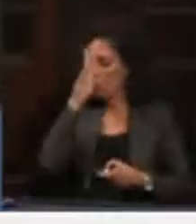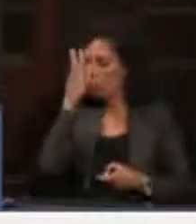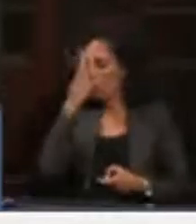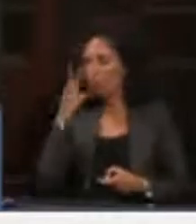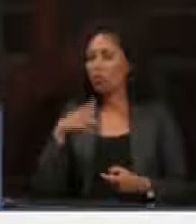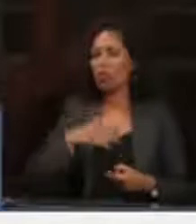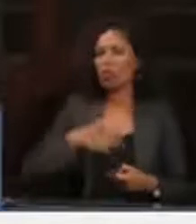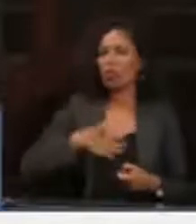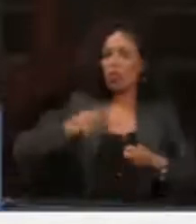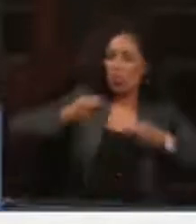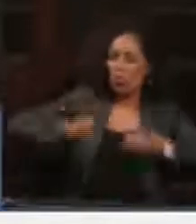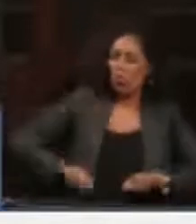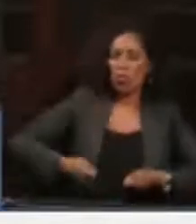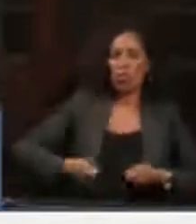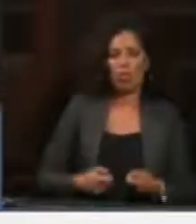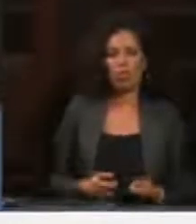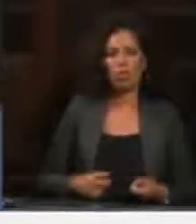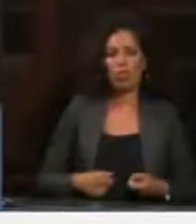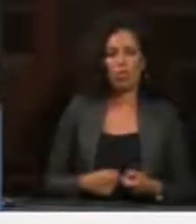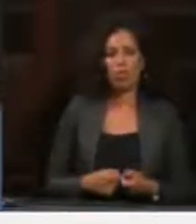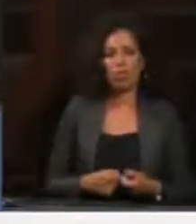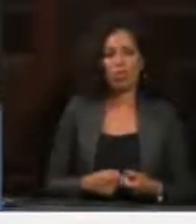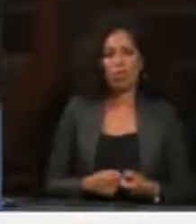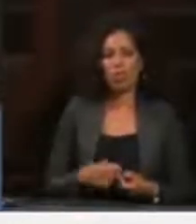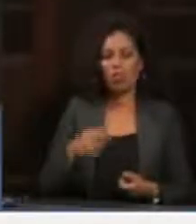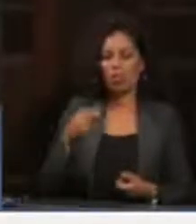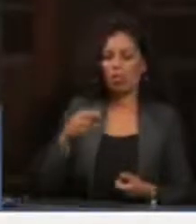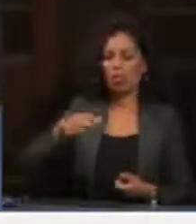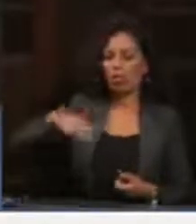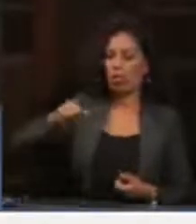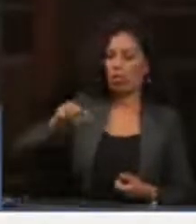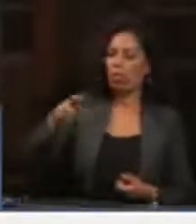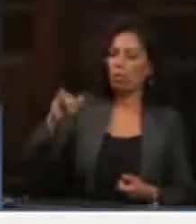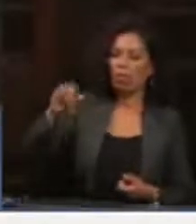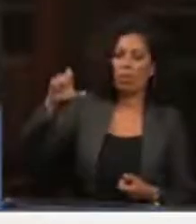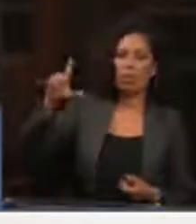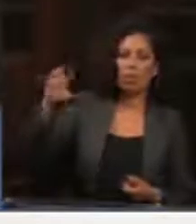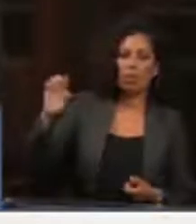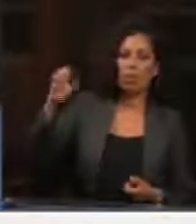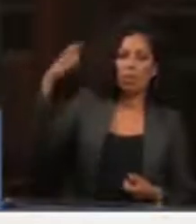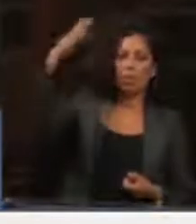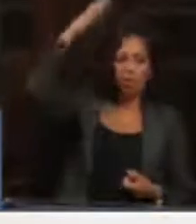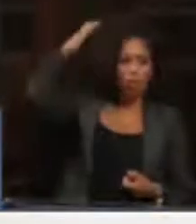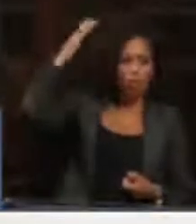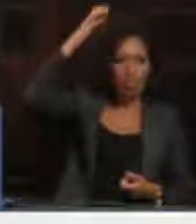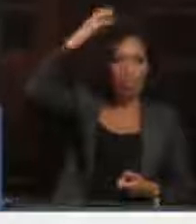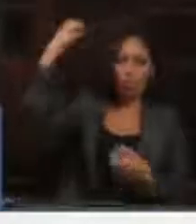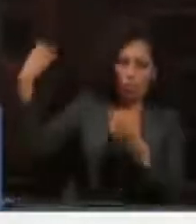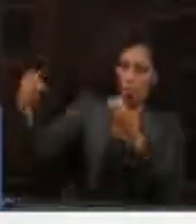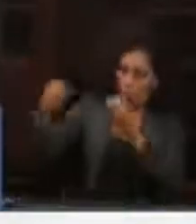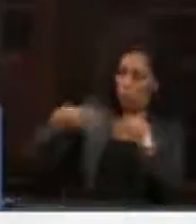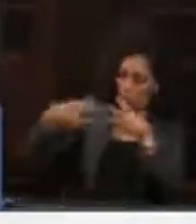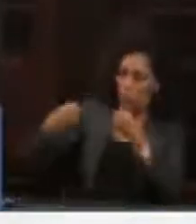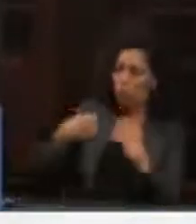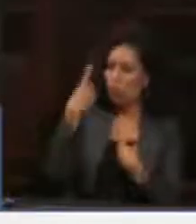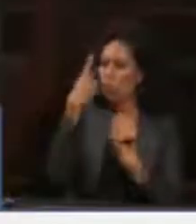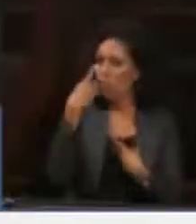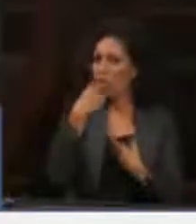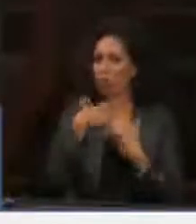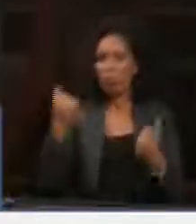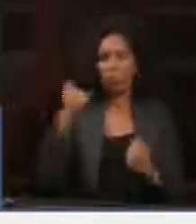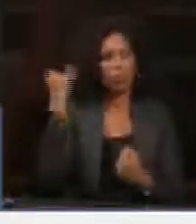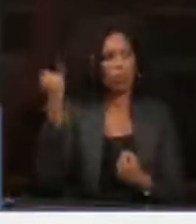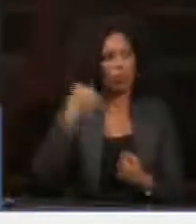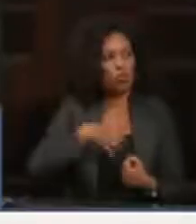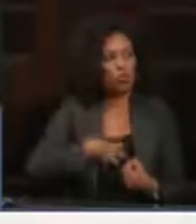nossa determinação. Marielle ensinou uma coisa para a gente, Mônica, e é por isso que eu fico muito emocionada com as suas